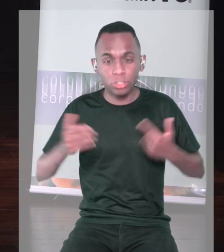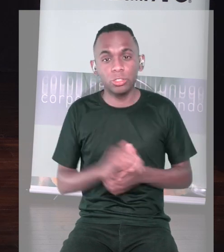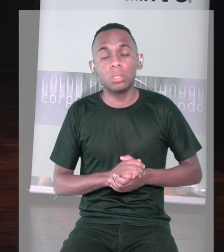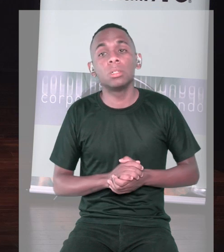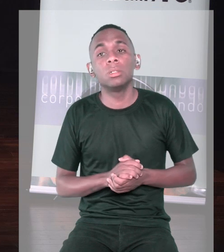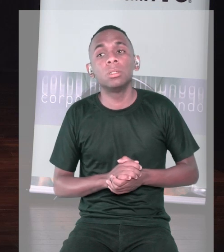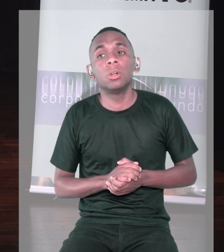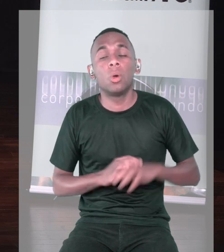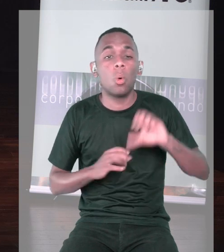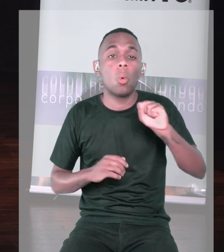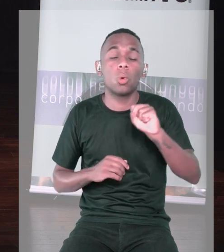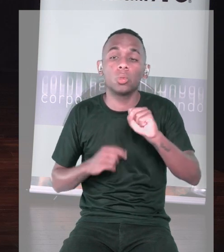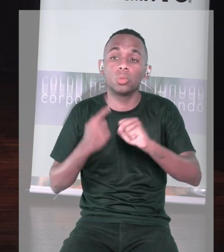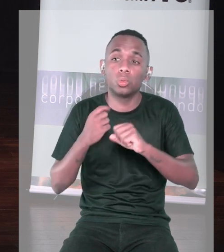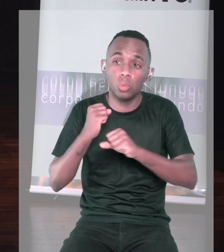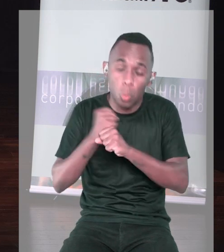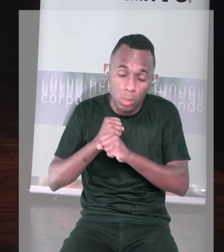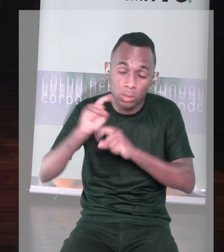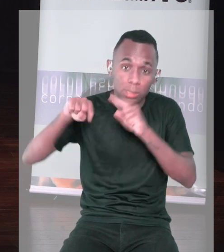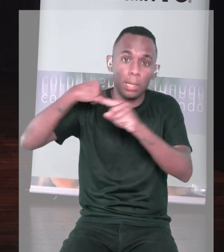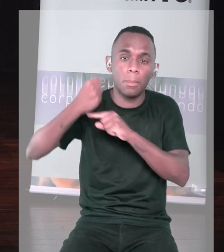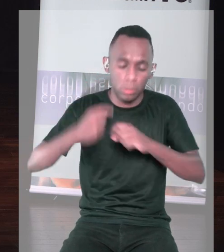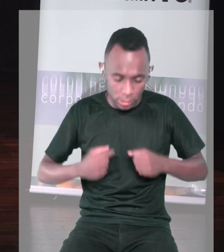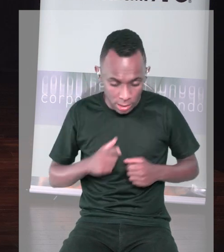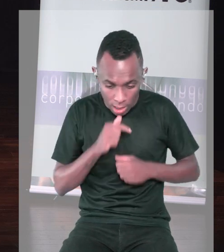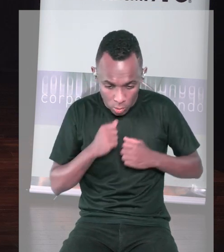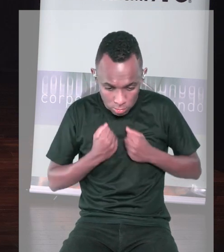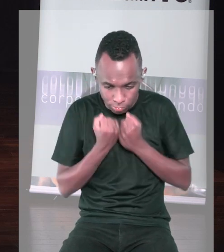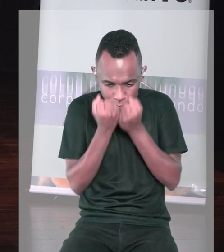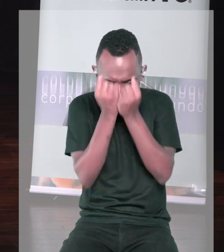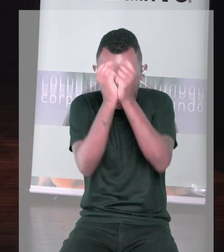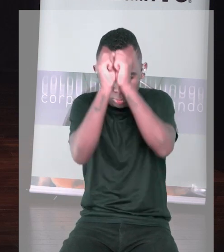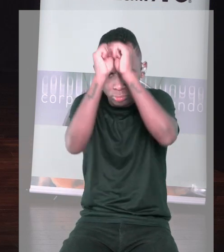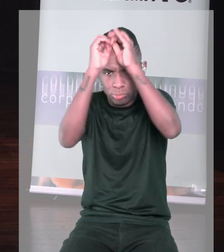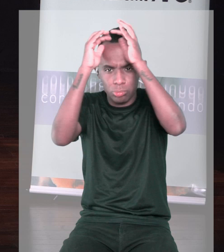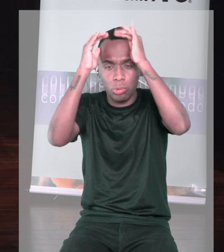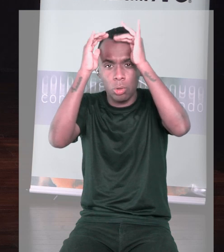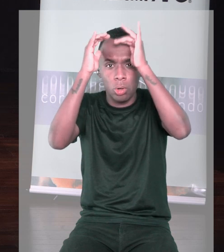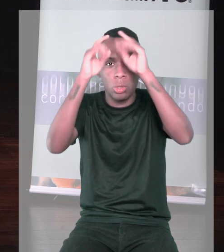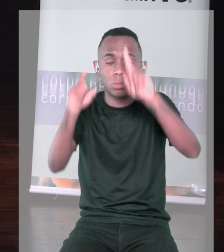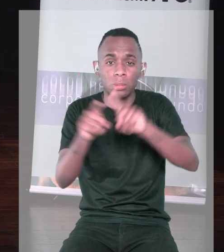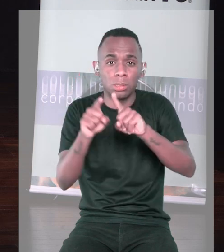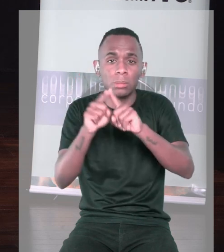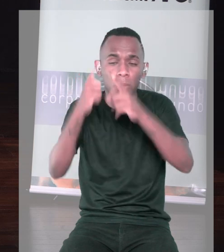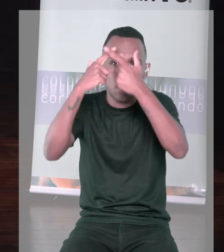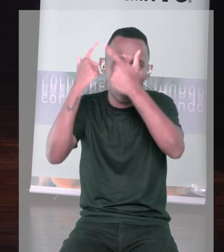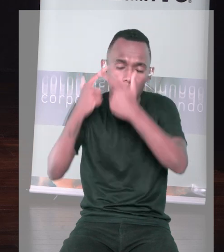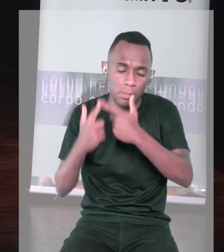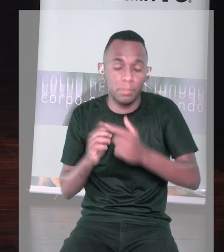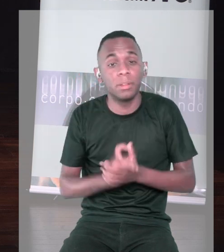bem, 8 anos depois disso, uma parte do líquido subira até o crânio e outra formara um cisto na